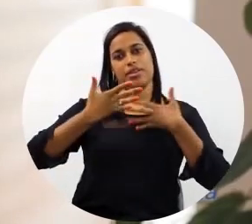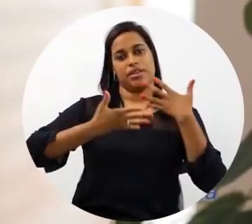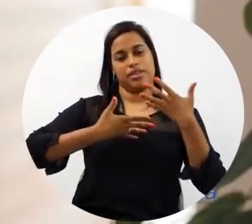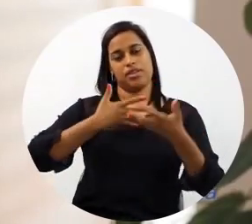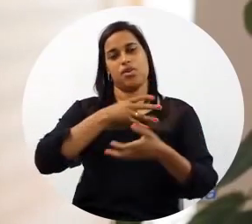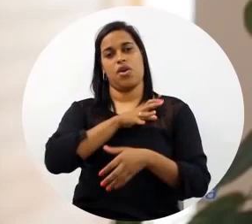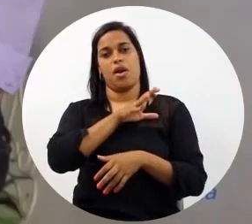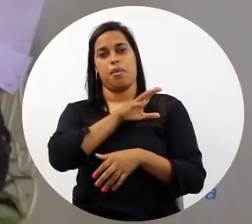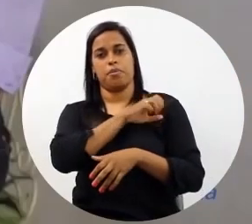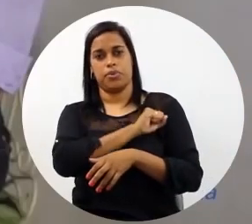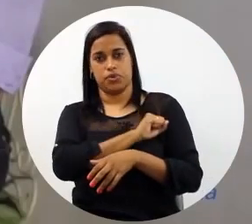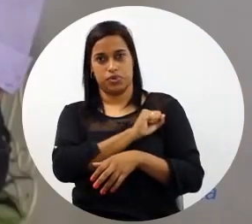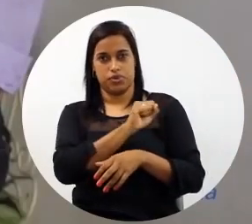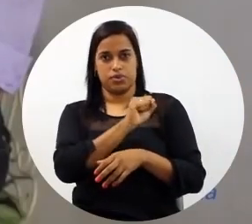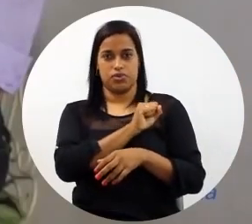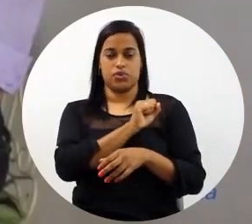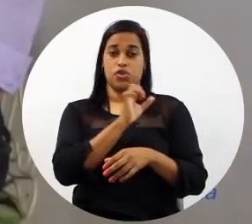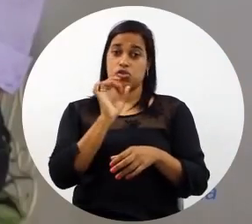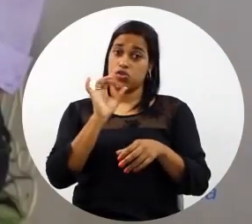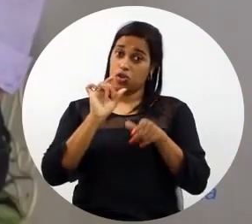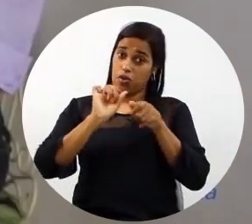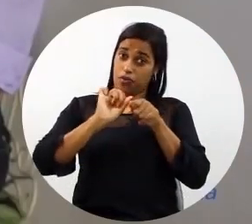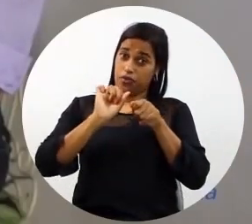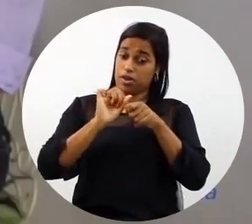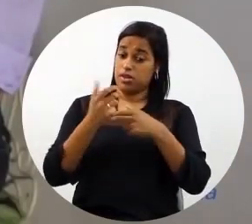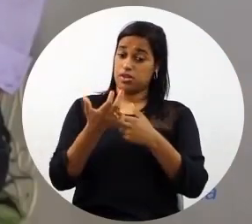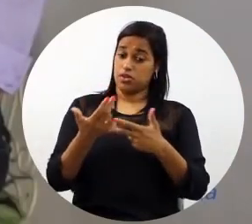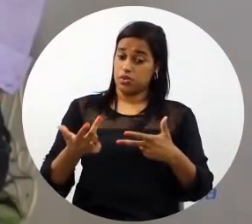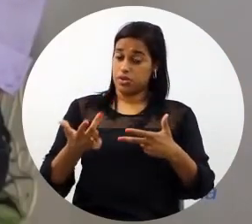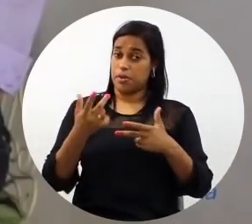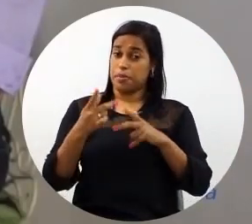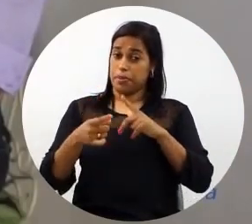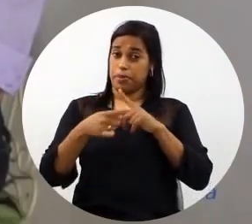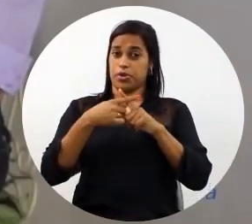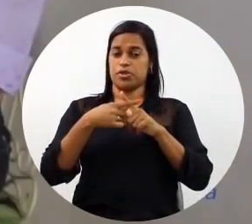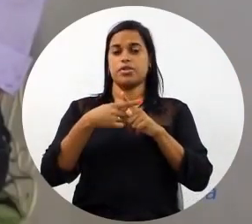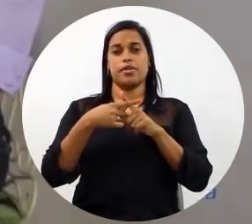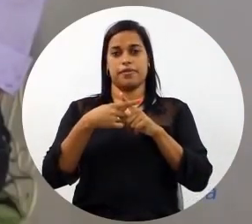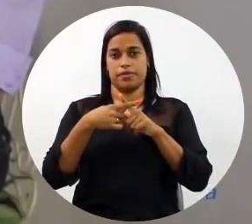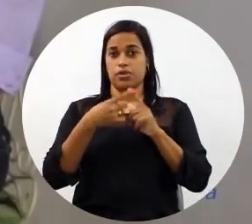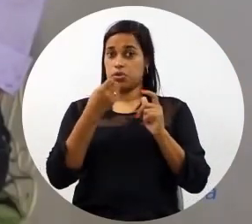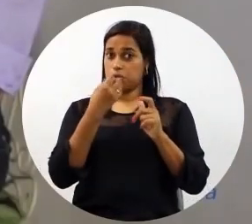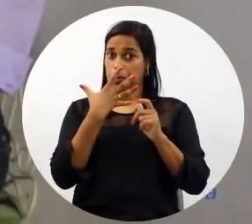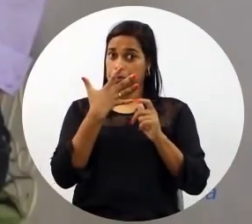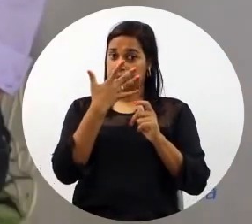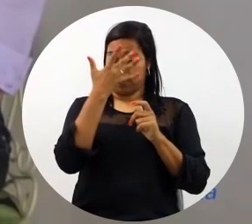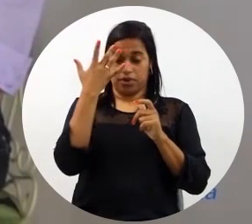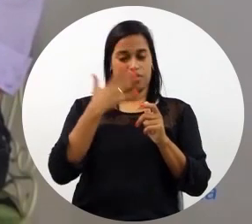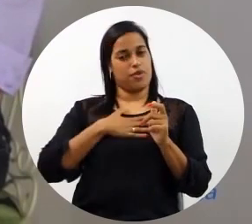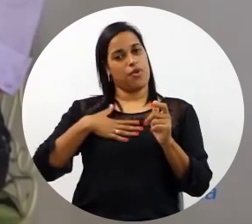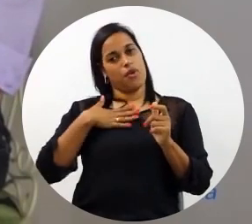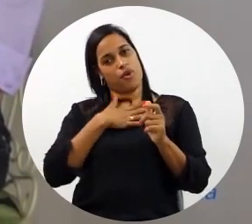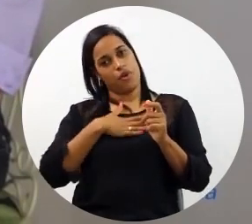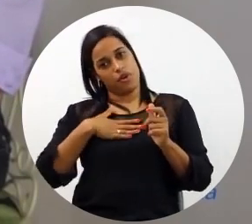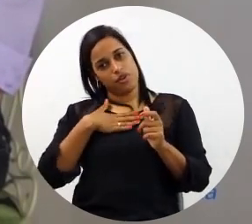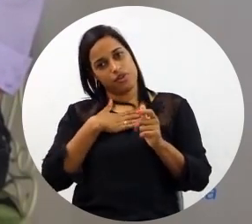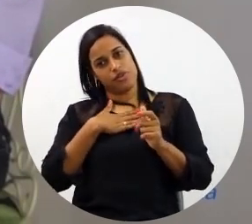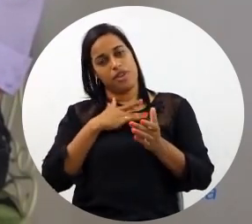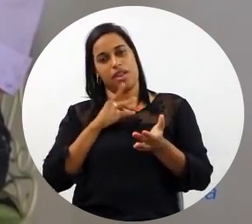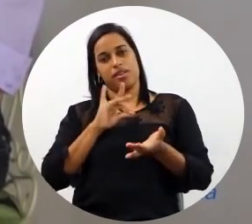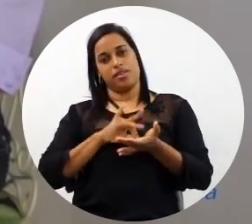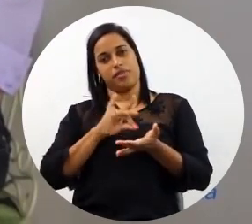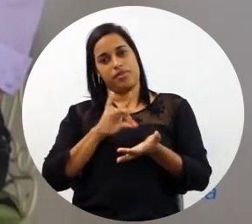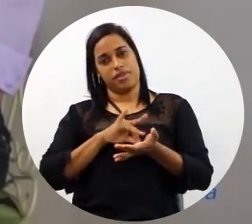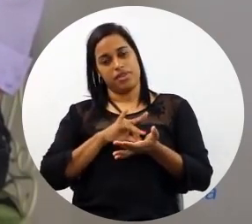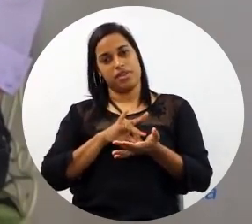com amor. A gente só faz as coisas bem feitas quando a gente gosta. E a gente, quando gosta, a